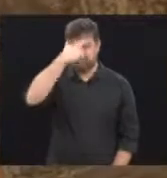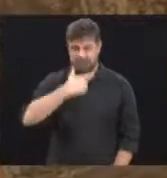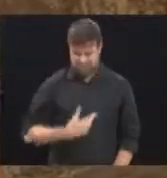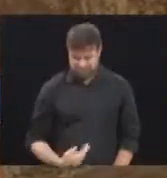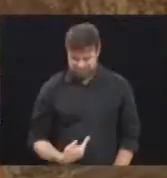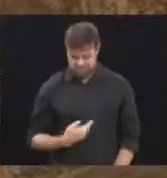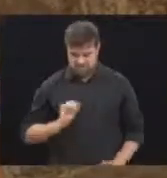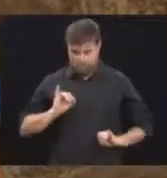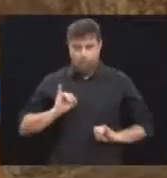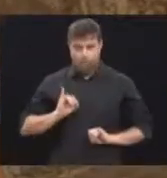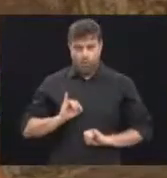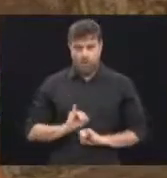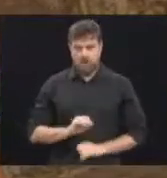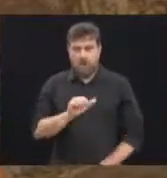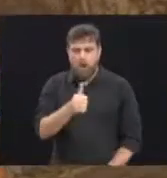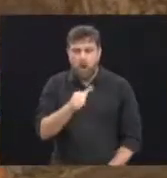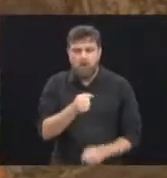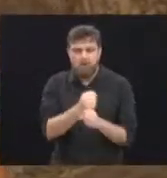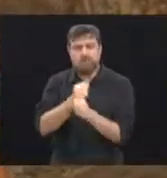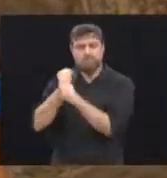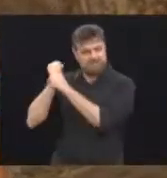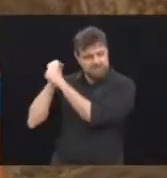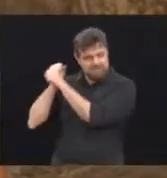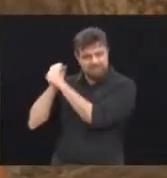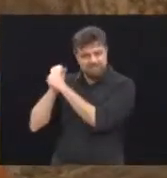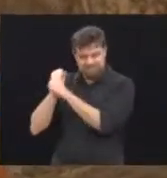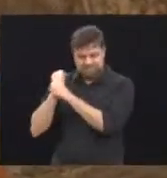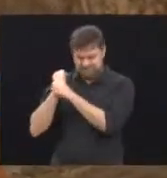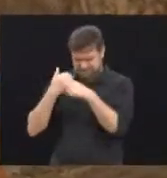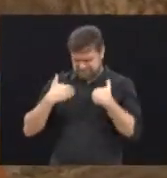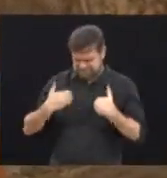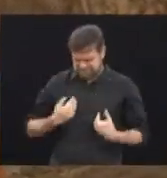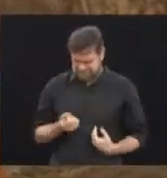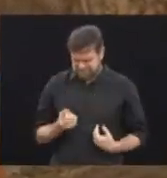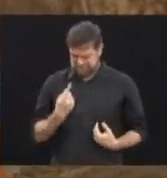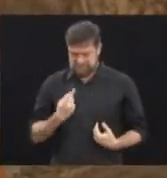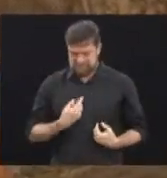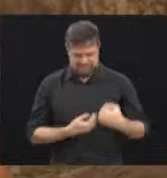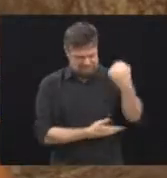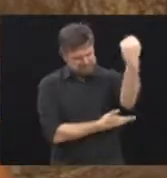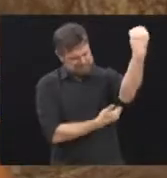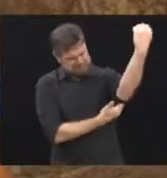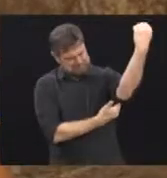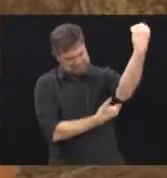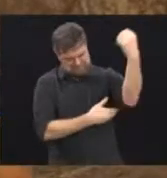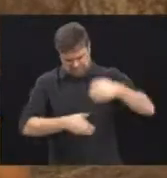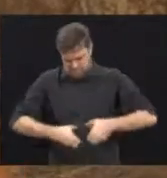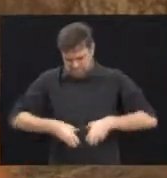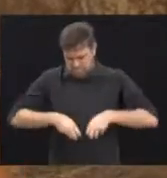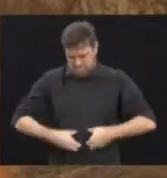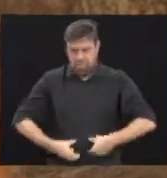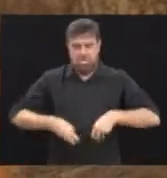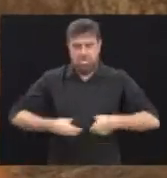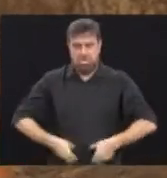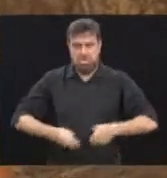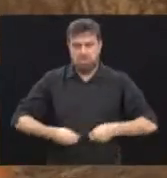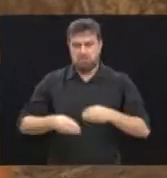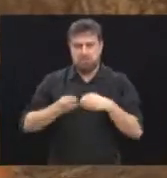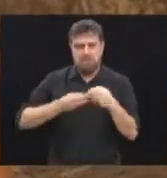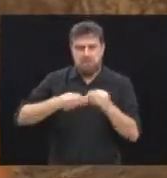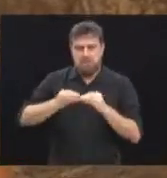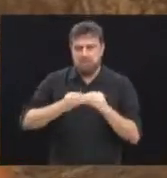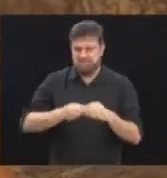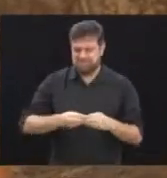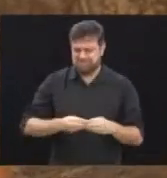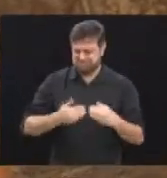fiz cirurgia bariátrica há 11 anos. E daí sobrou muita coisa, que sabe que a gente perde muito, aí sobrou muita coisa. E eu não